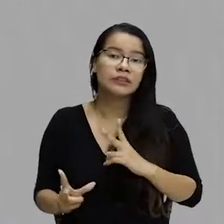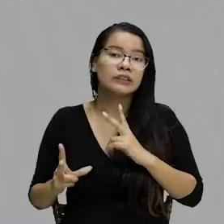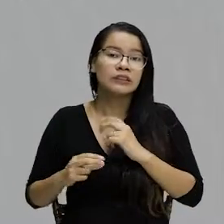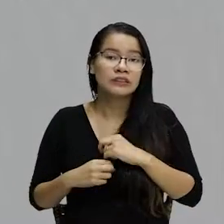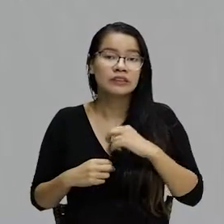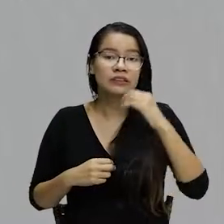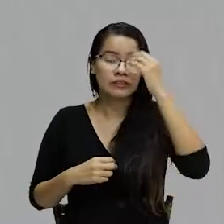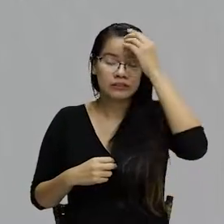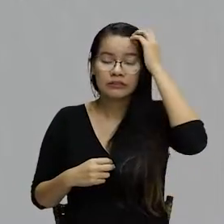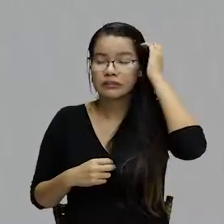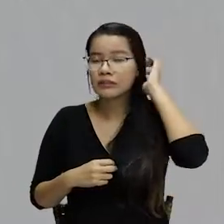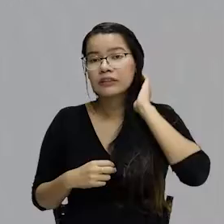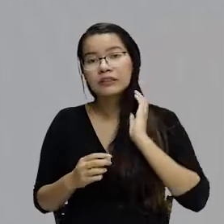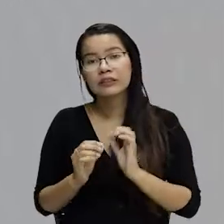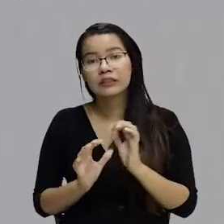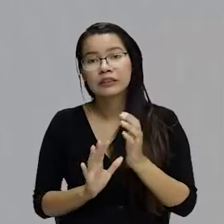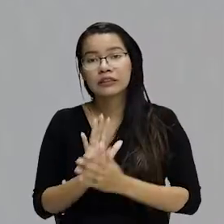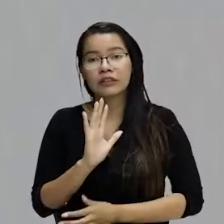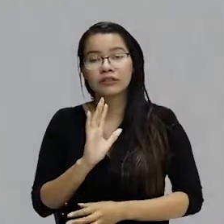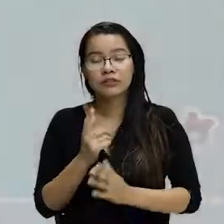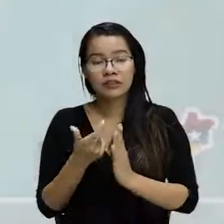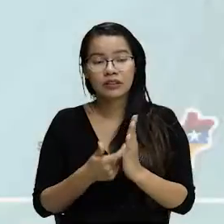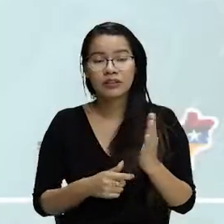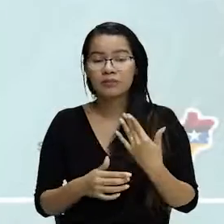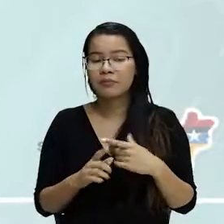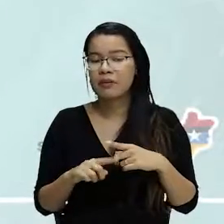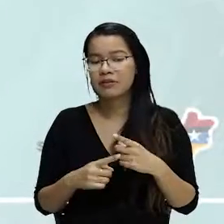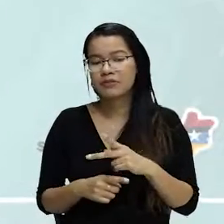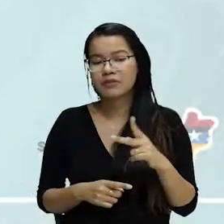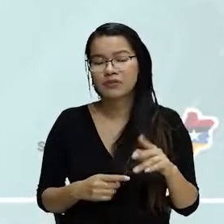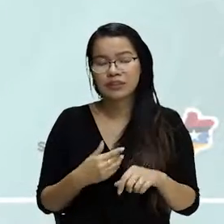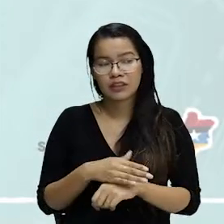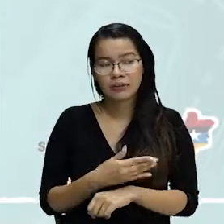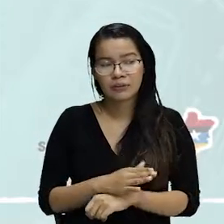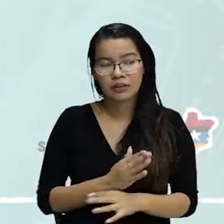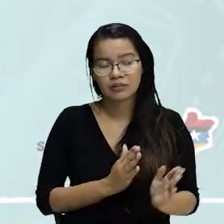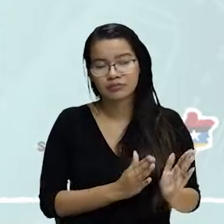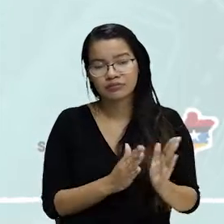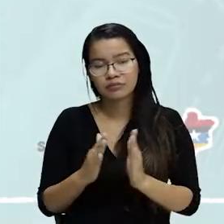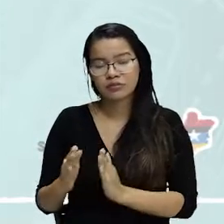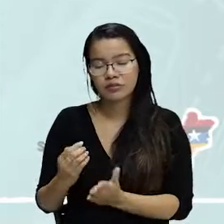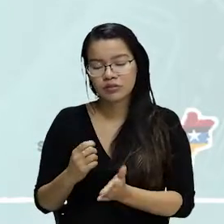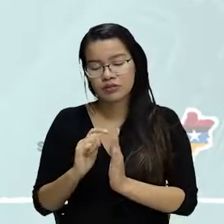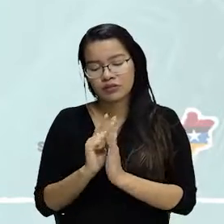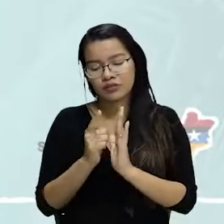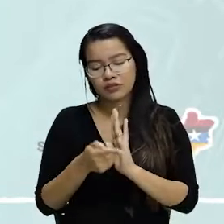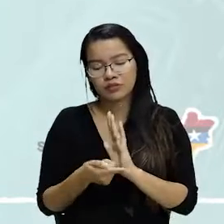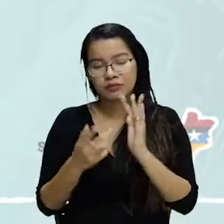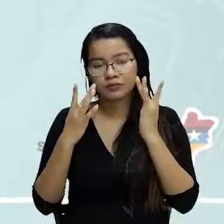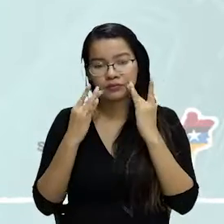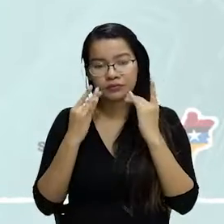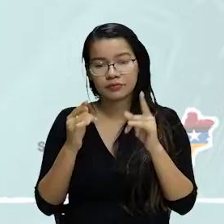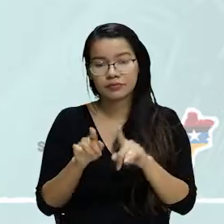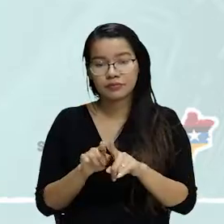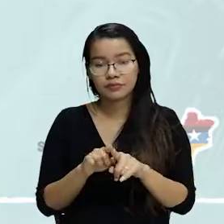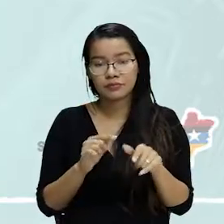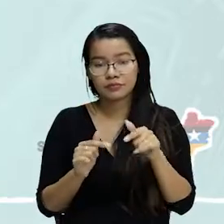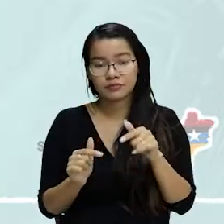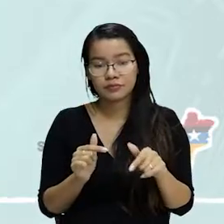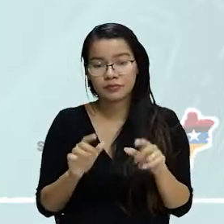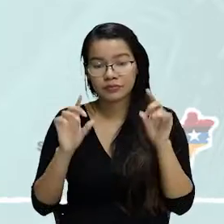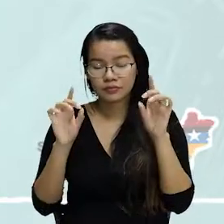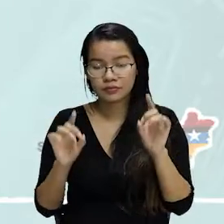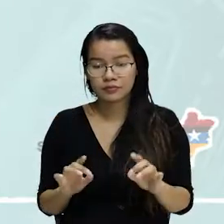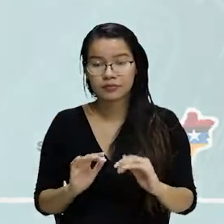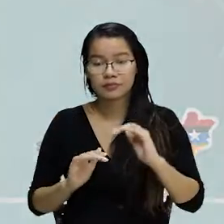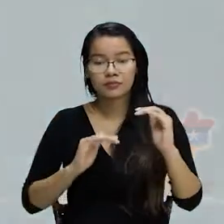até criar uma personificação desse texto. Professor, na prática, eu vou partir dos gêneros teatrais, eu vou trabalhar principalmente o